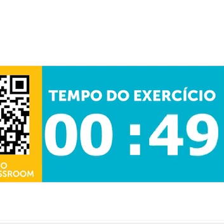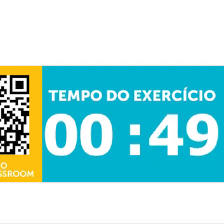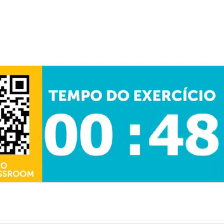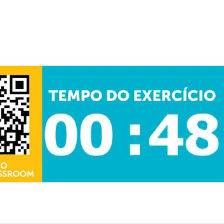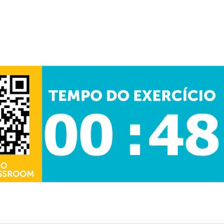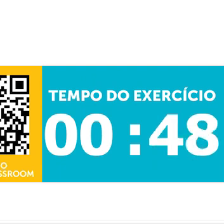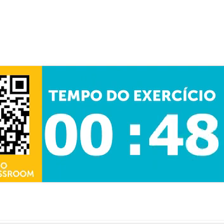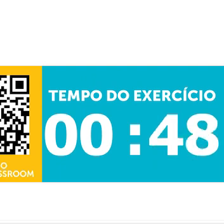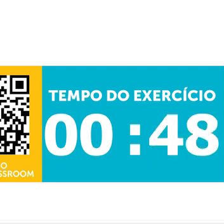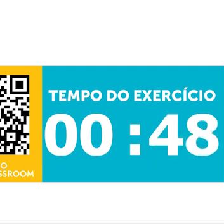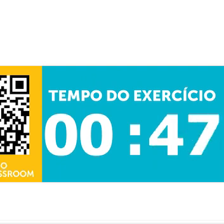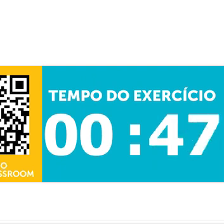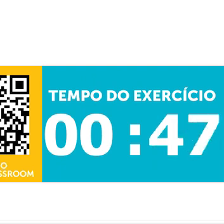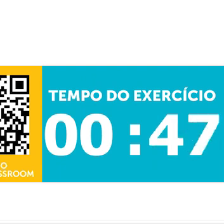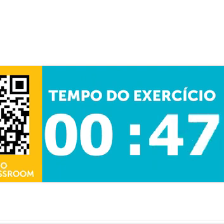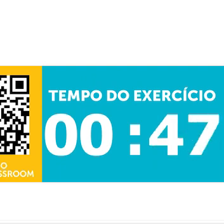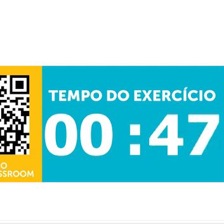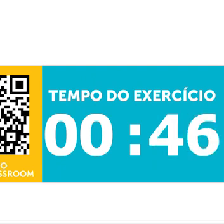tchau.